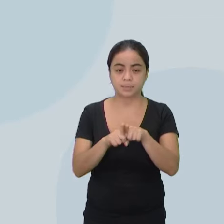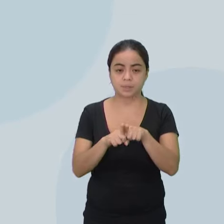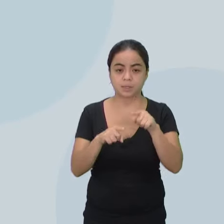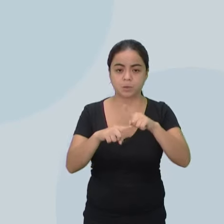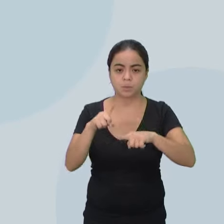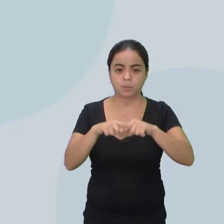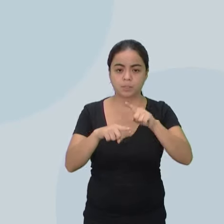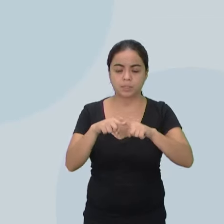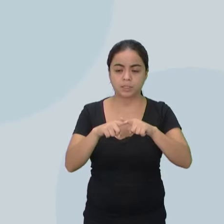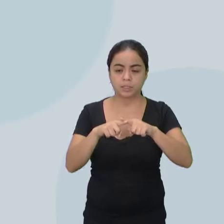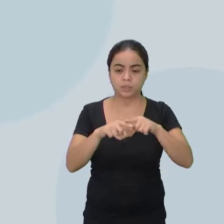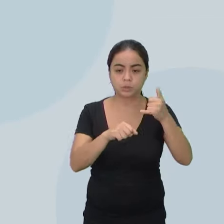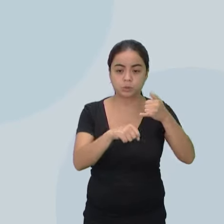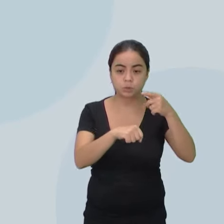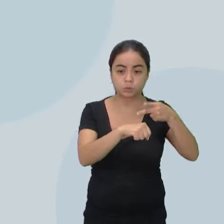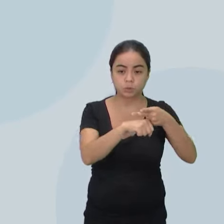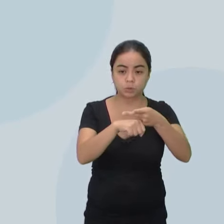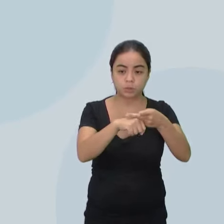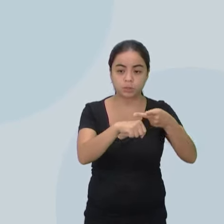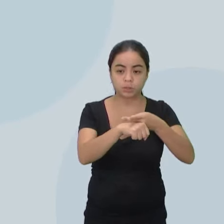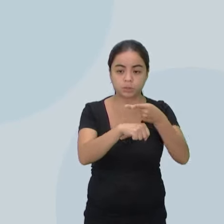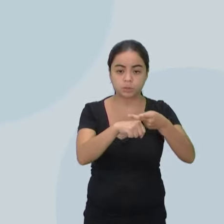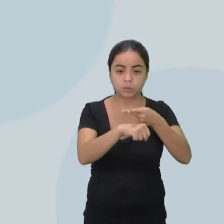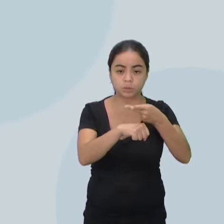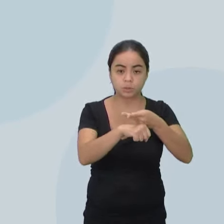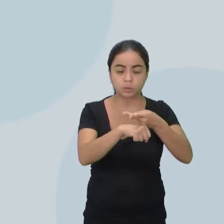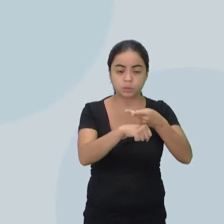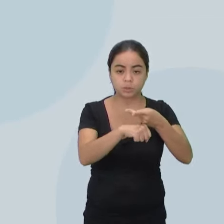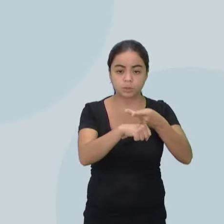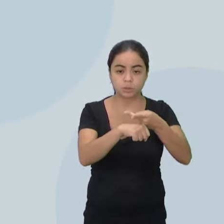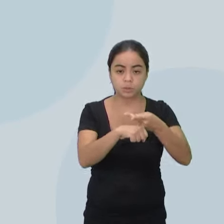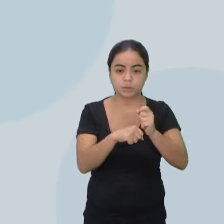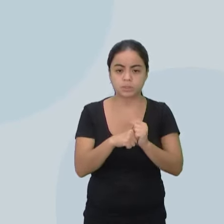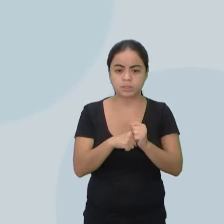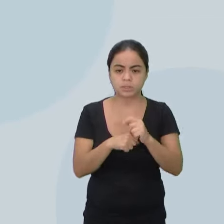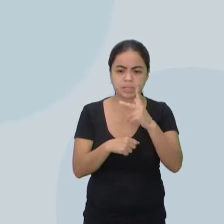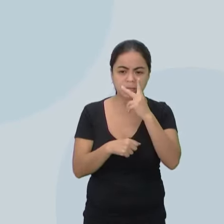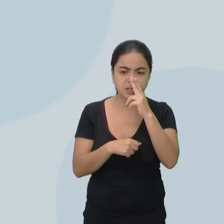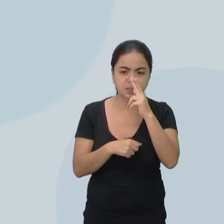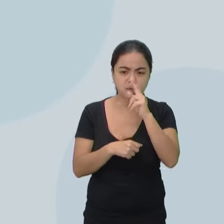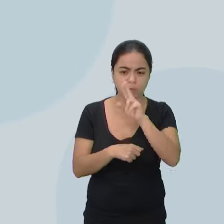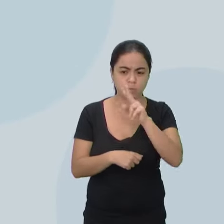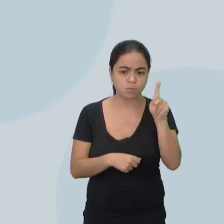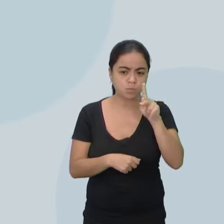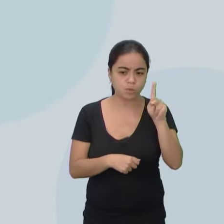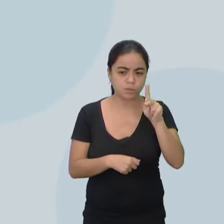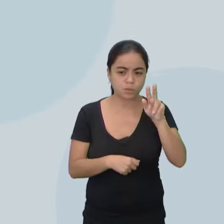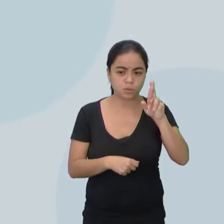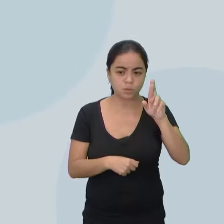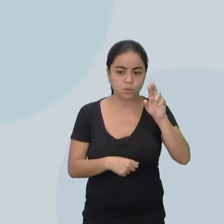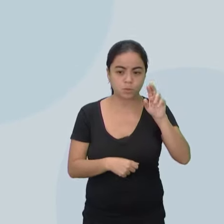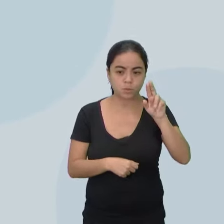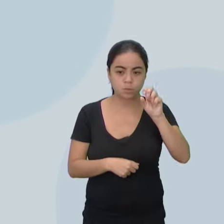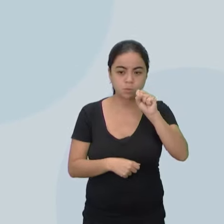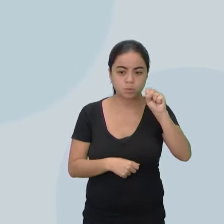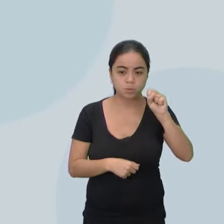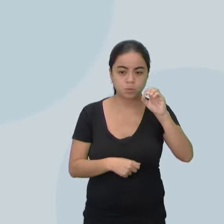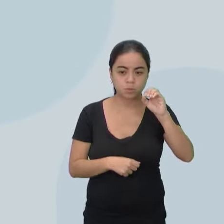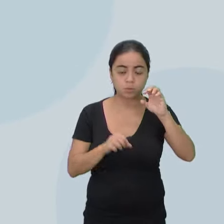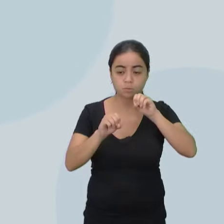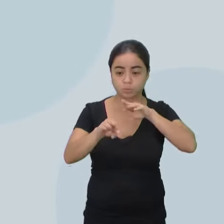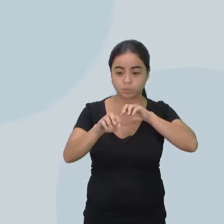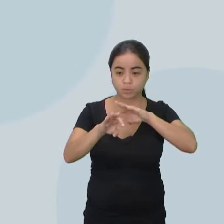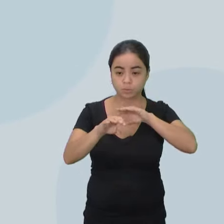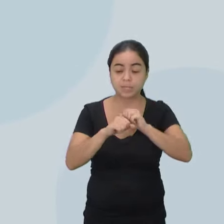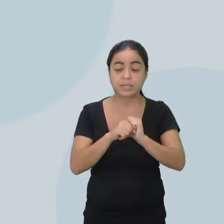componente das rochas ao solo, entende essa transformação? Eu acredito que seja o professor Russo, Antônio Russo. Ele está estudando sobre a idade